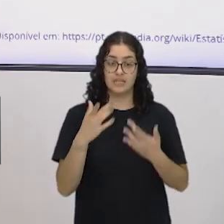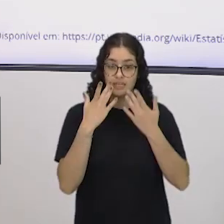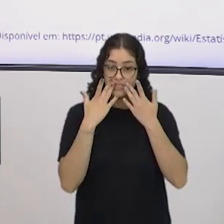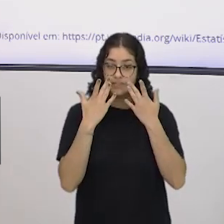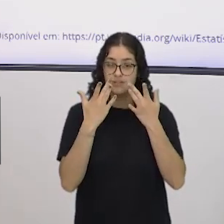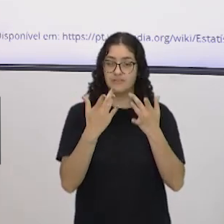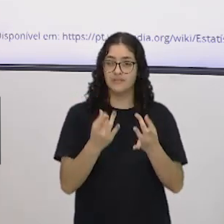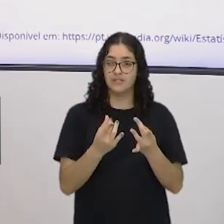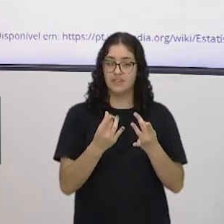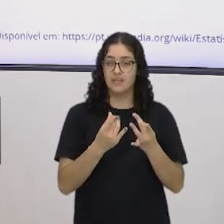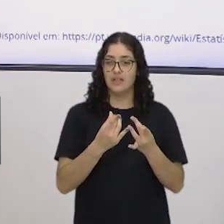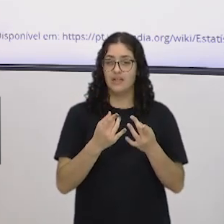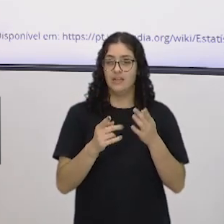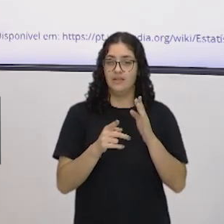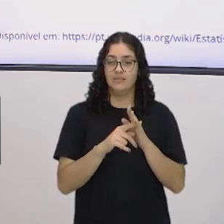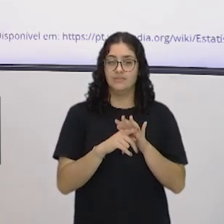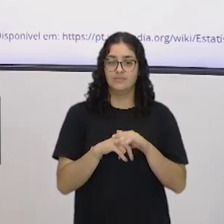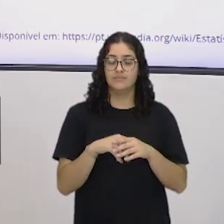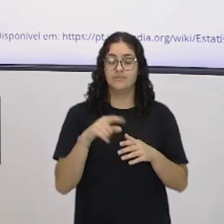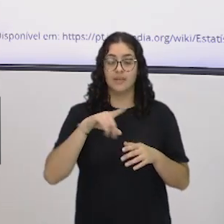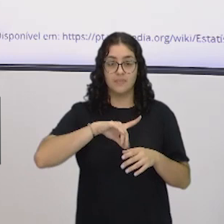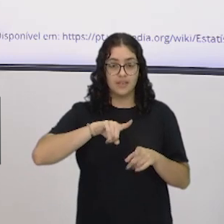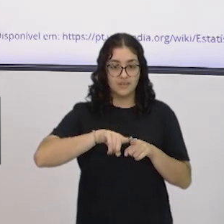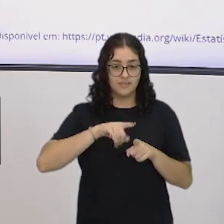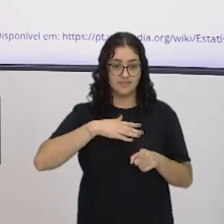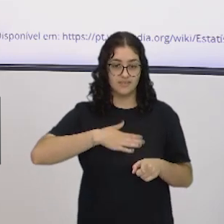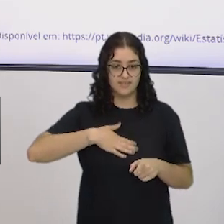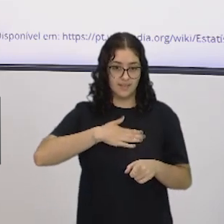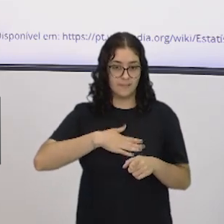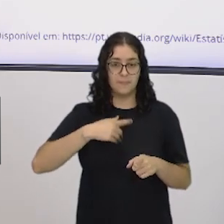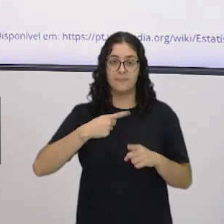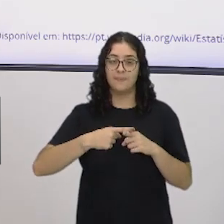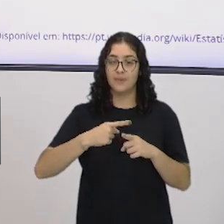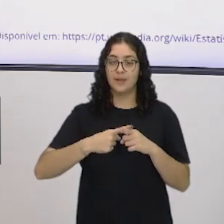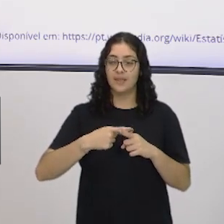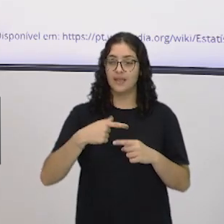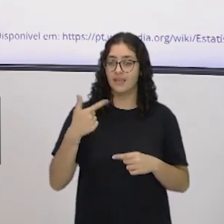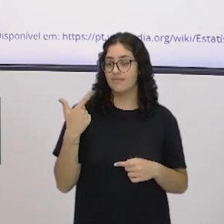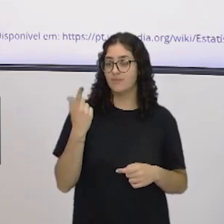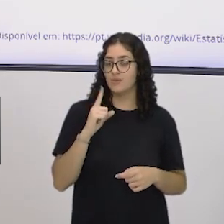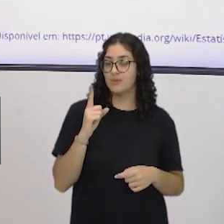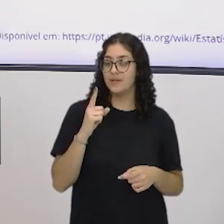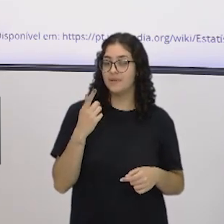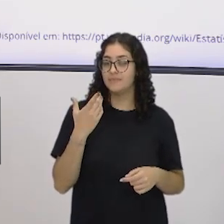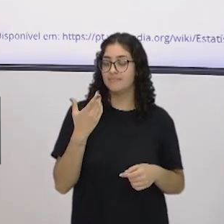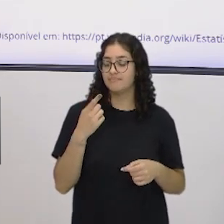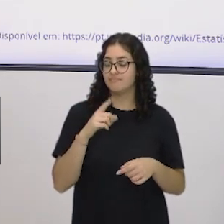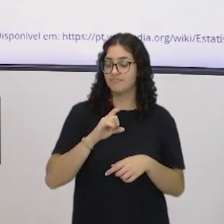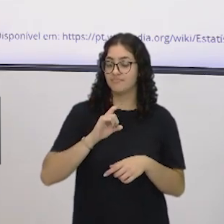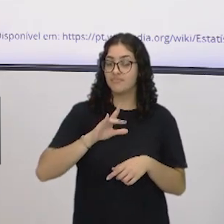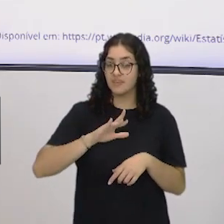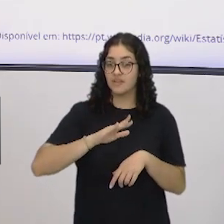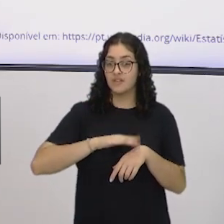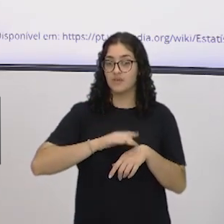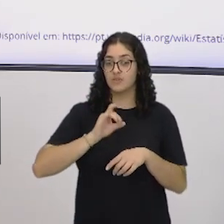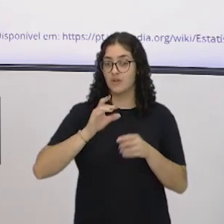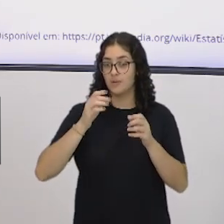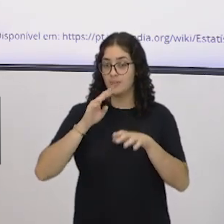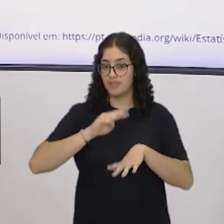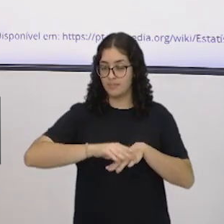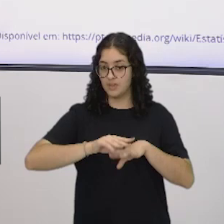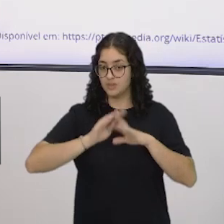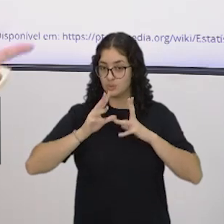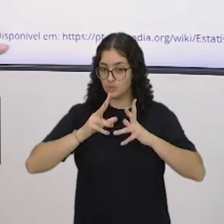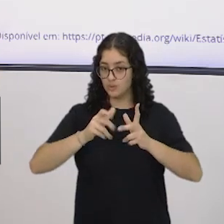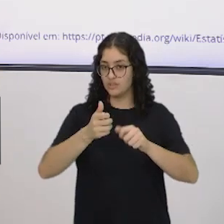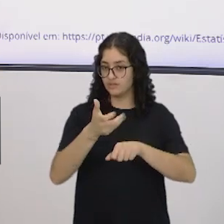atenção nisso, vocês gostarem disso, porque é o momento. E não só falando em matemática, mas em todas